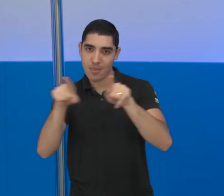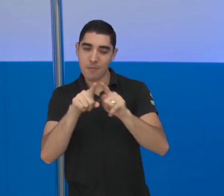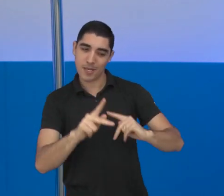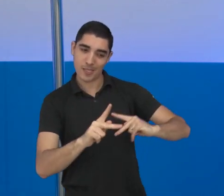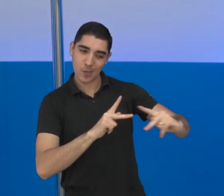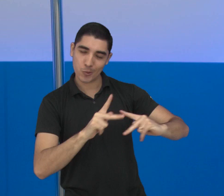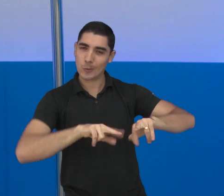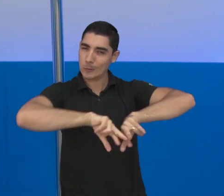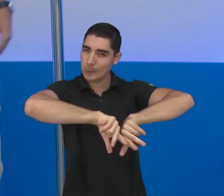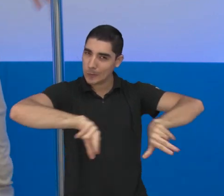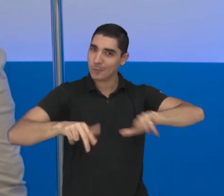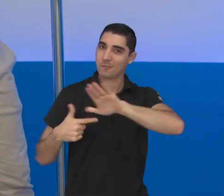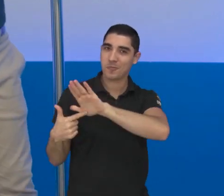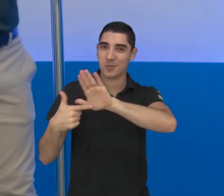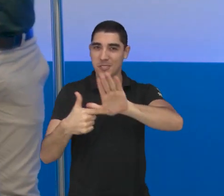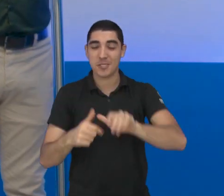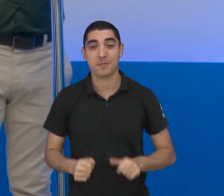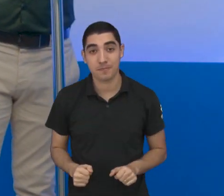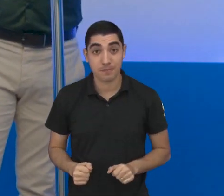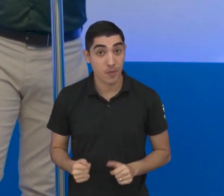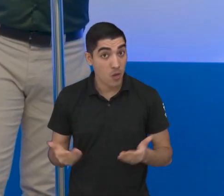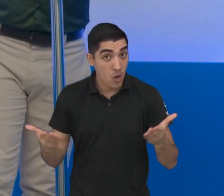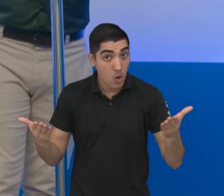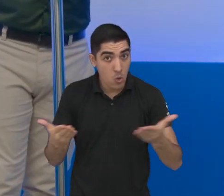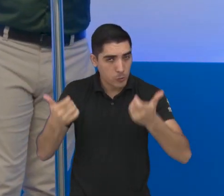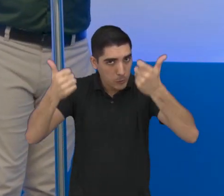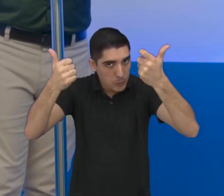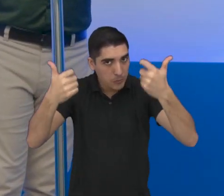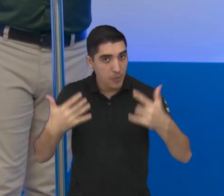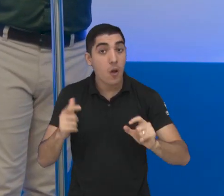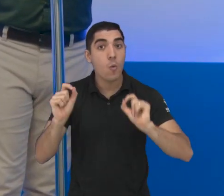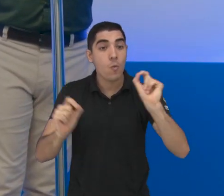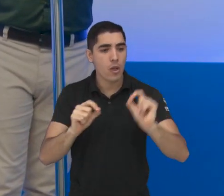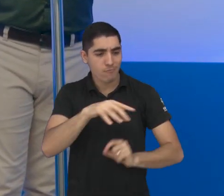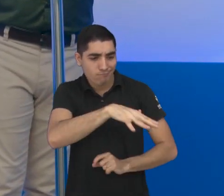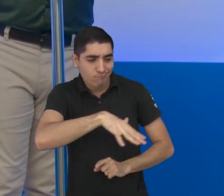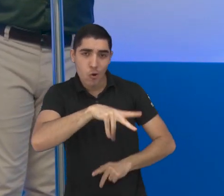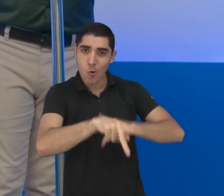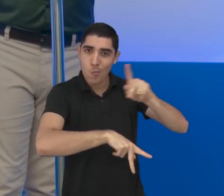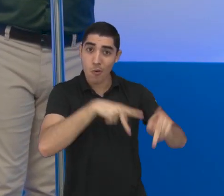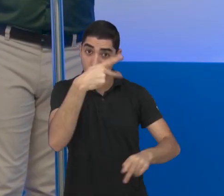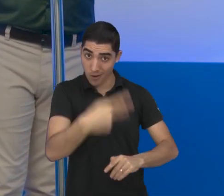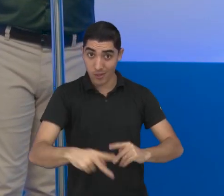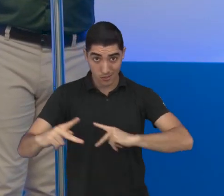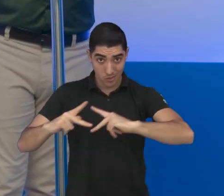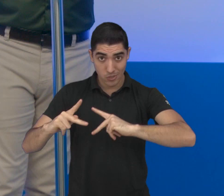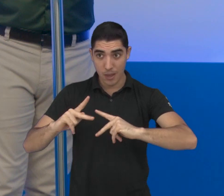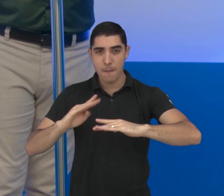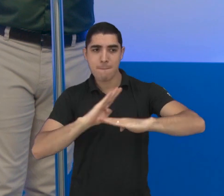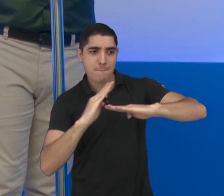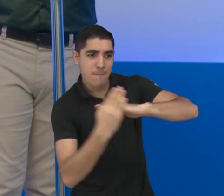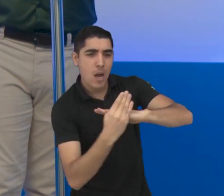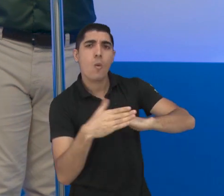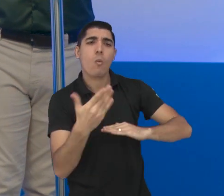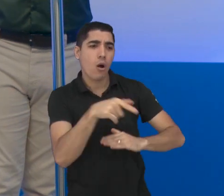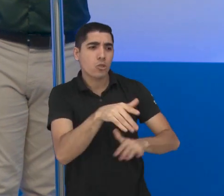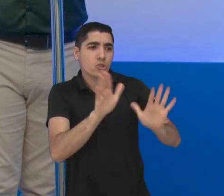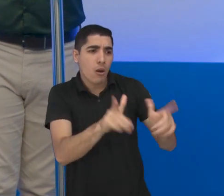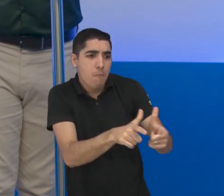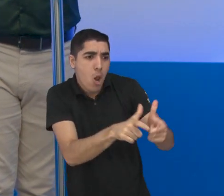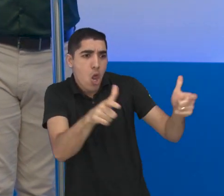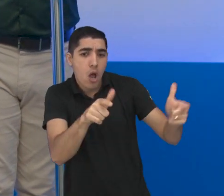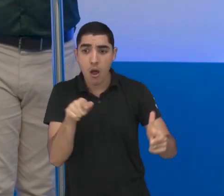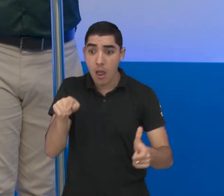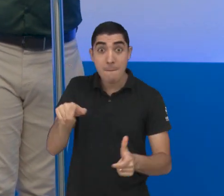e também de São José dos Campos. Hoje vamos te mostrar um raio-x da população dos bairros de São José, qual região